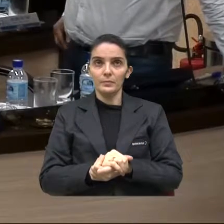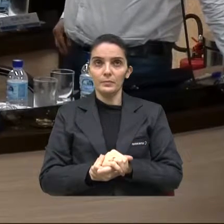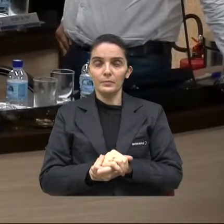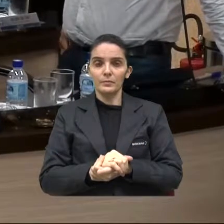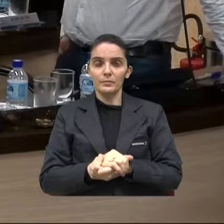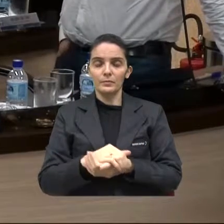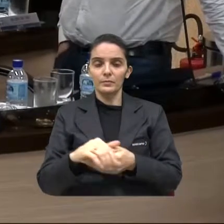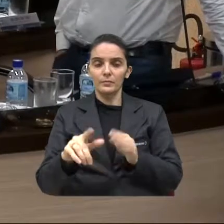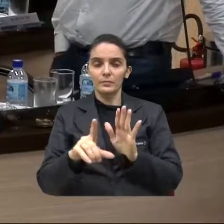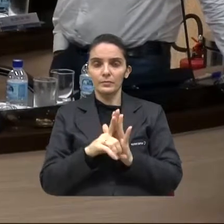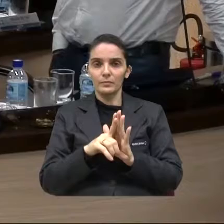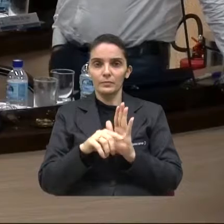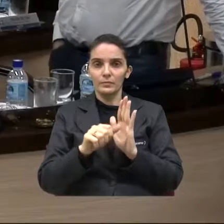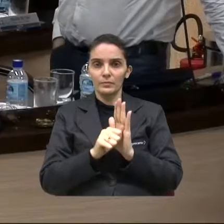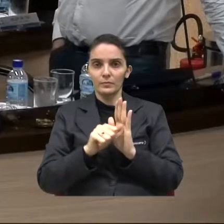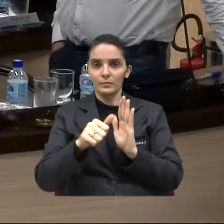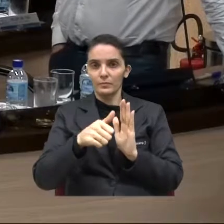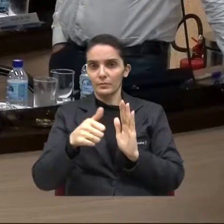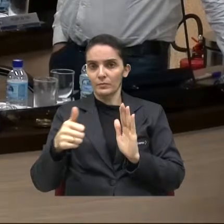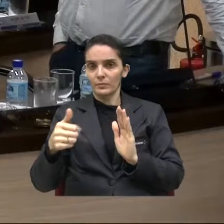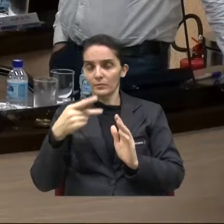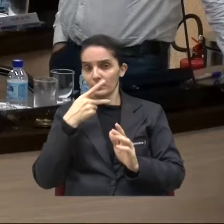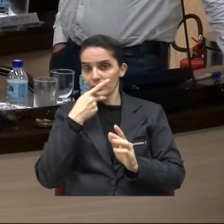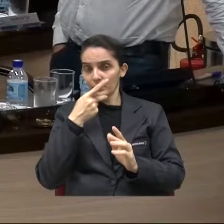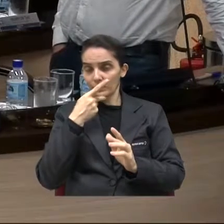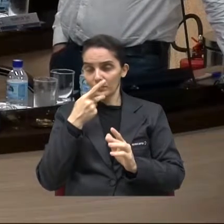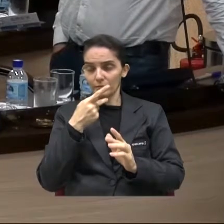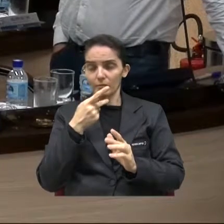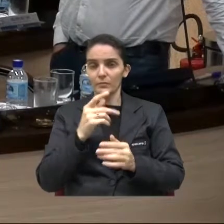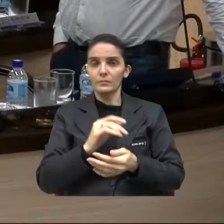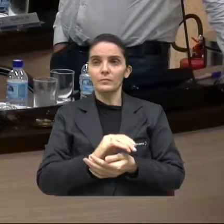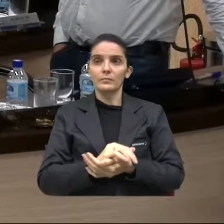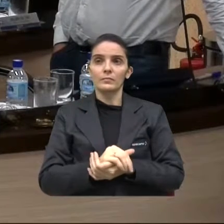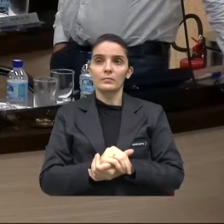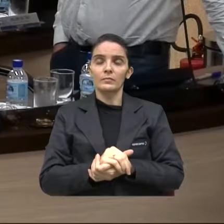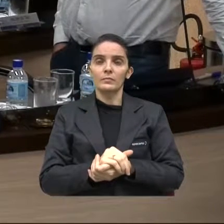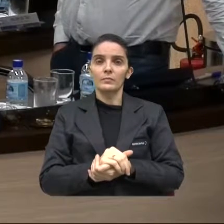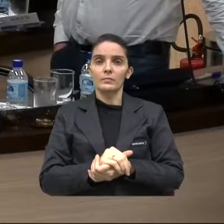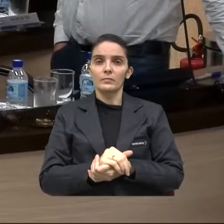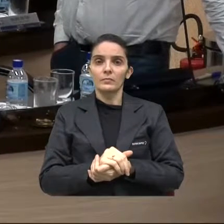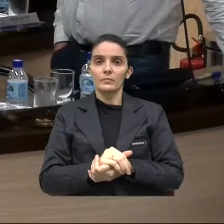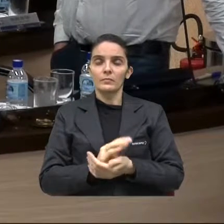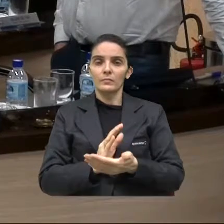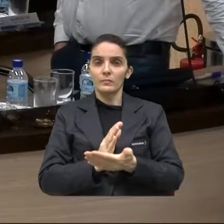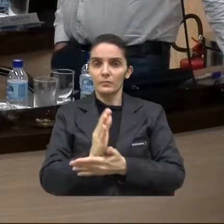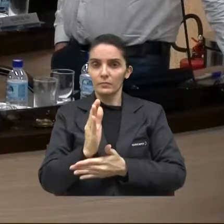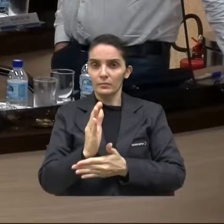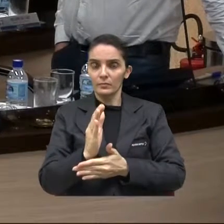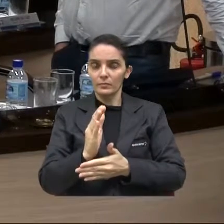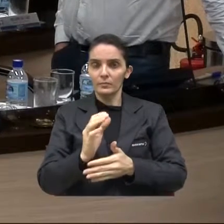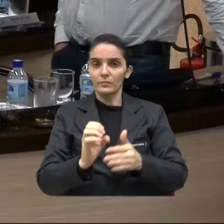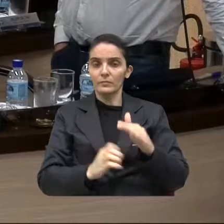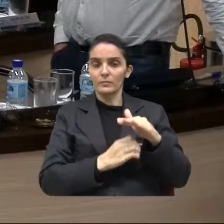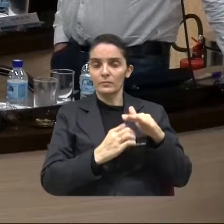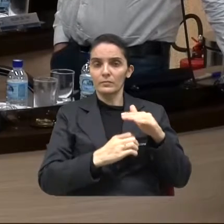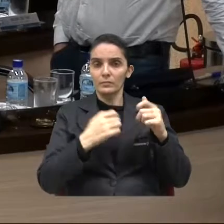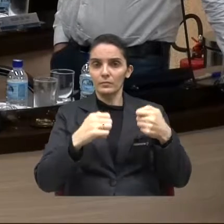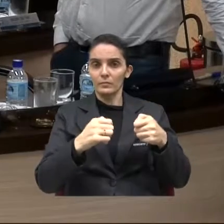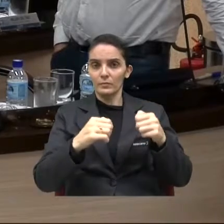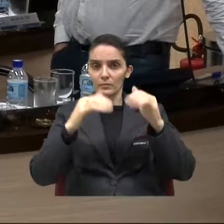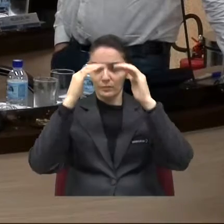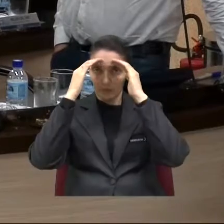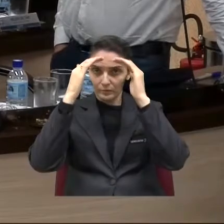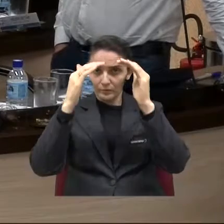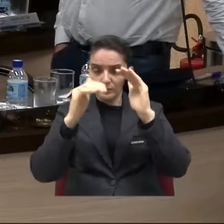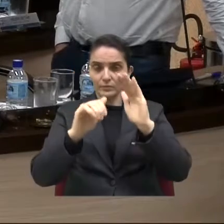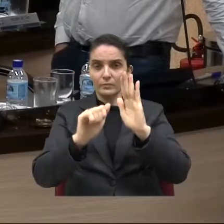lei, no artigo 11 da lei, ele diz que a aprovação do empreendimento ele tem que respeitar as fases do